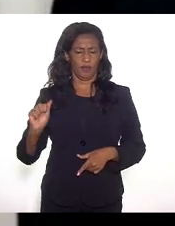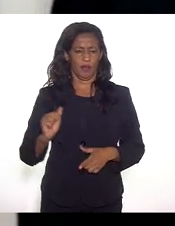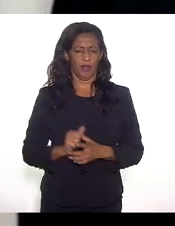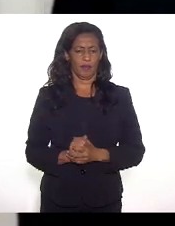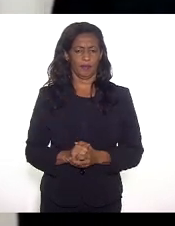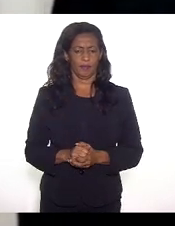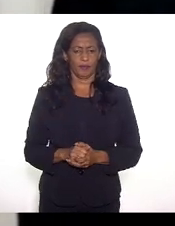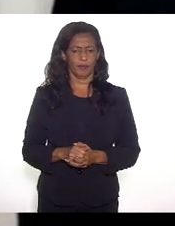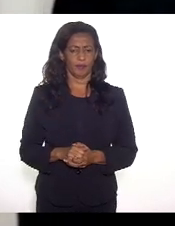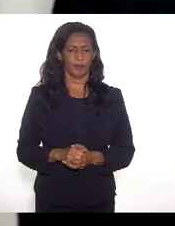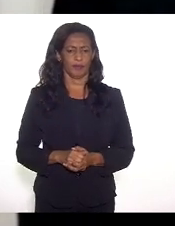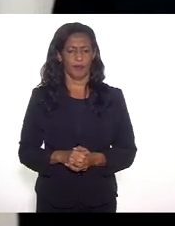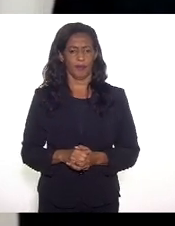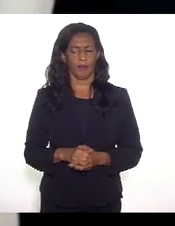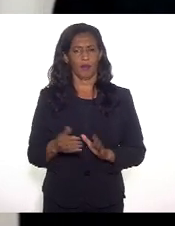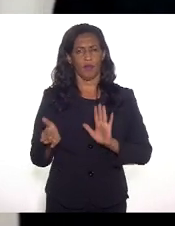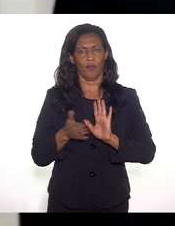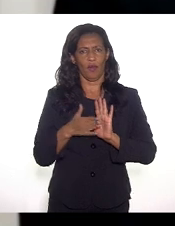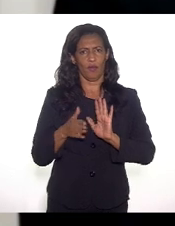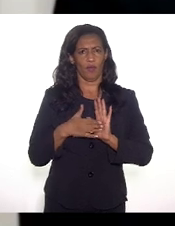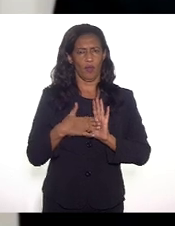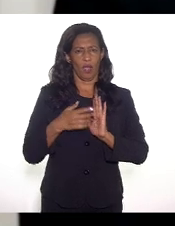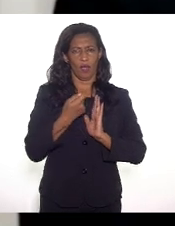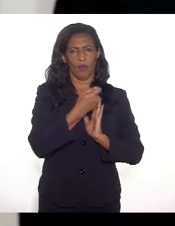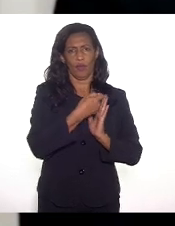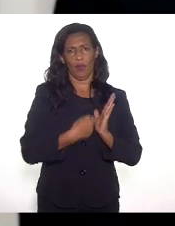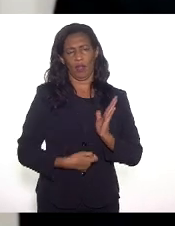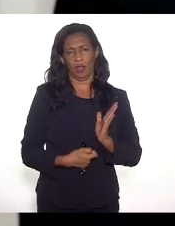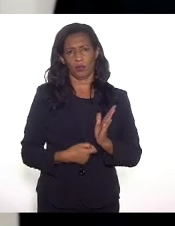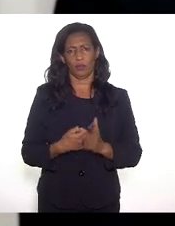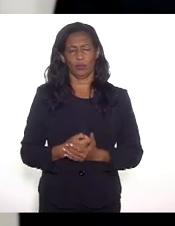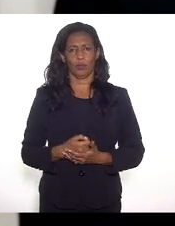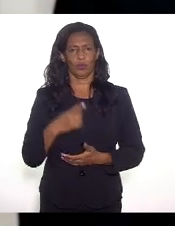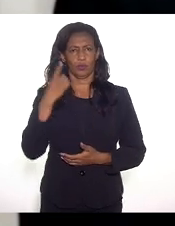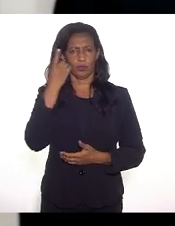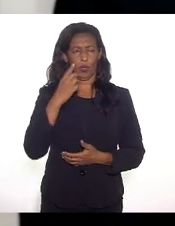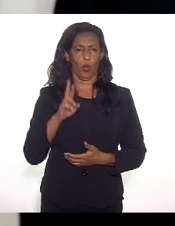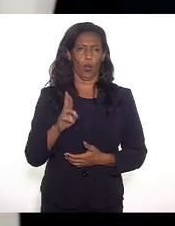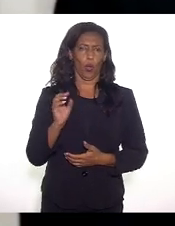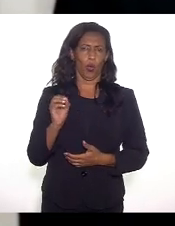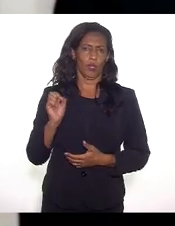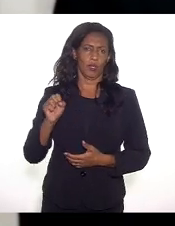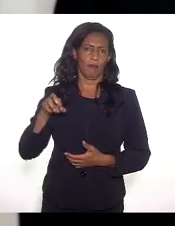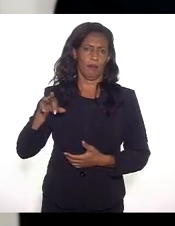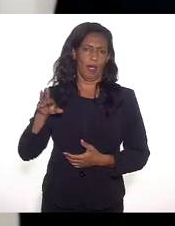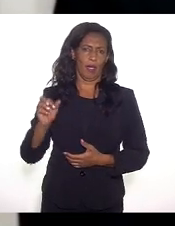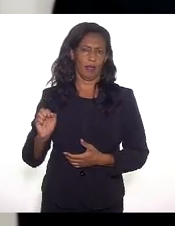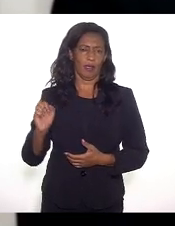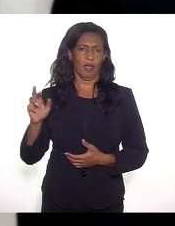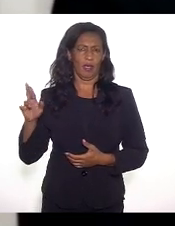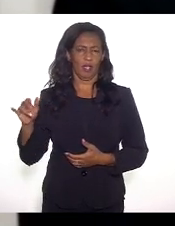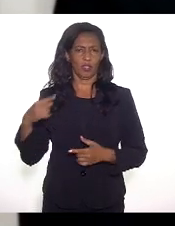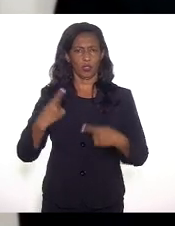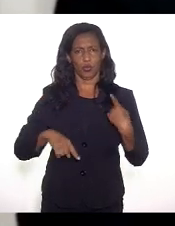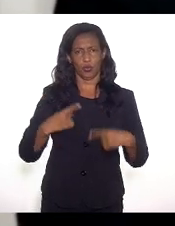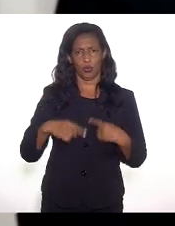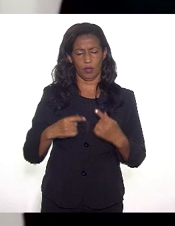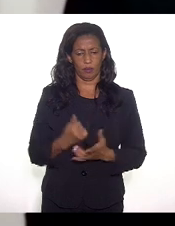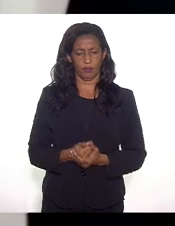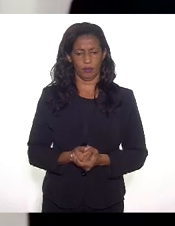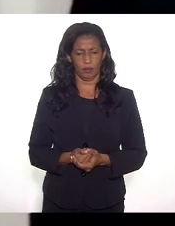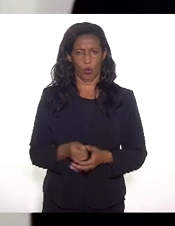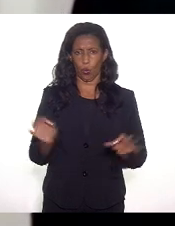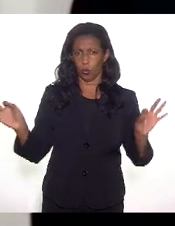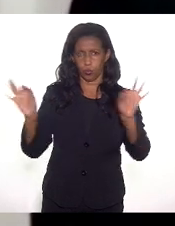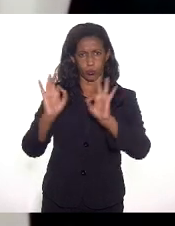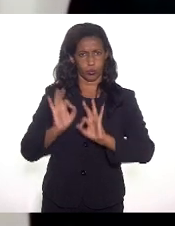internas e proposições externas, favorável, relator, deputado Rosenberg Reis. Em discussão, não